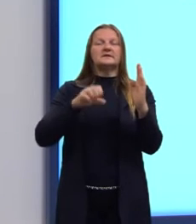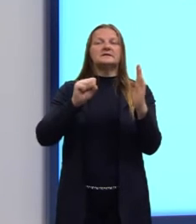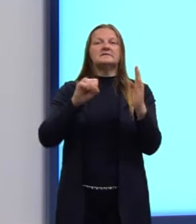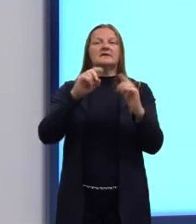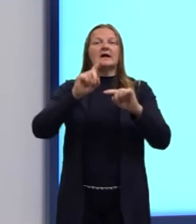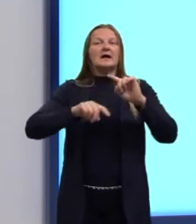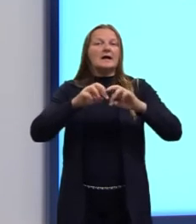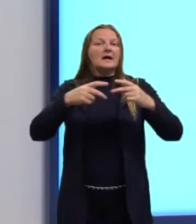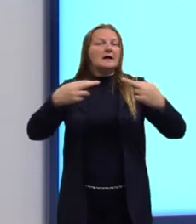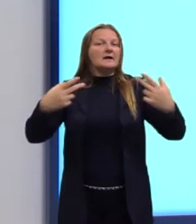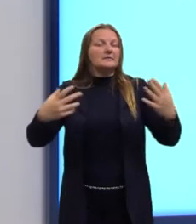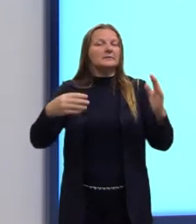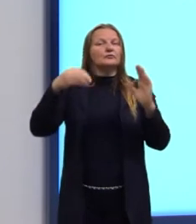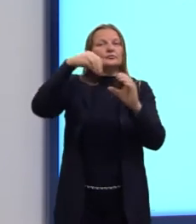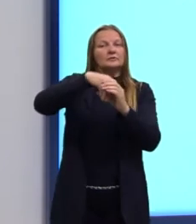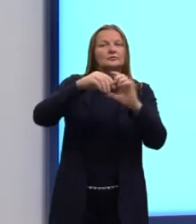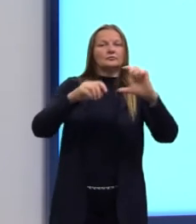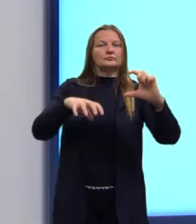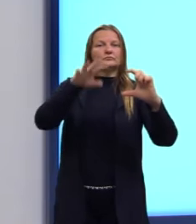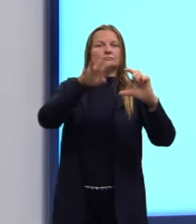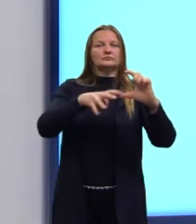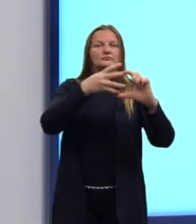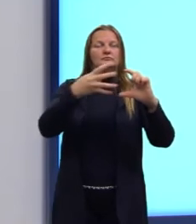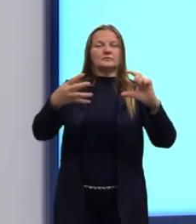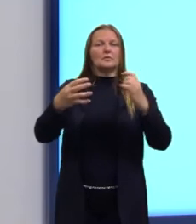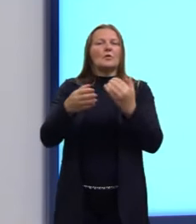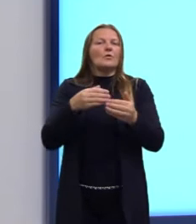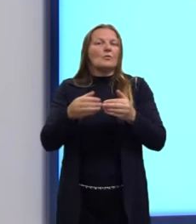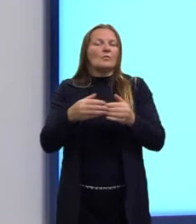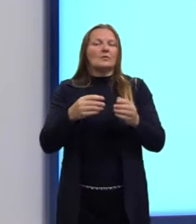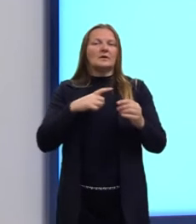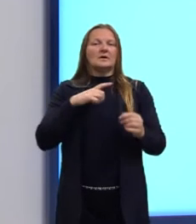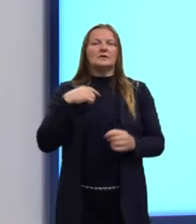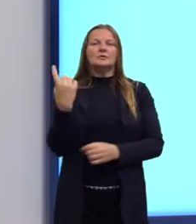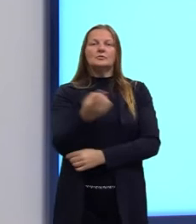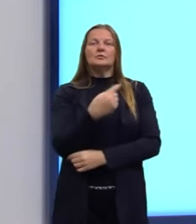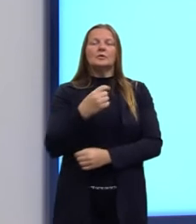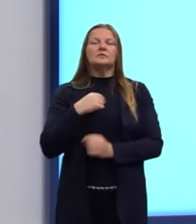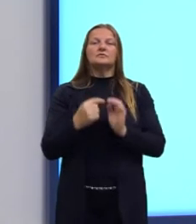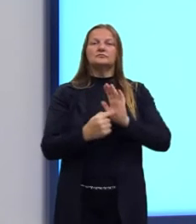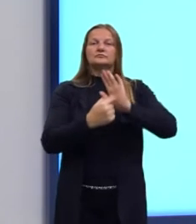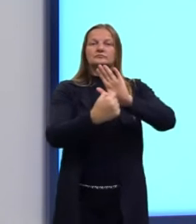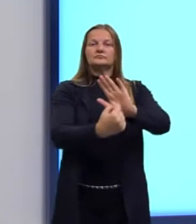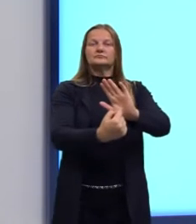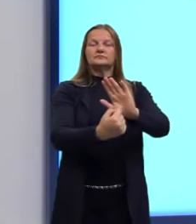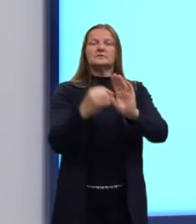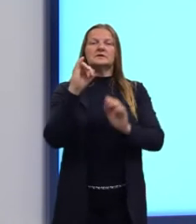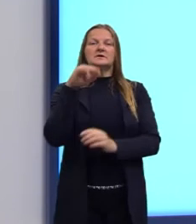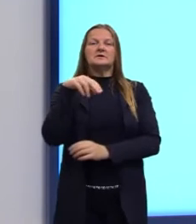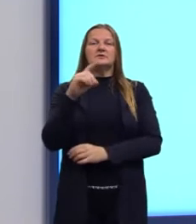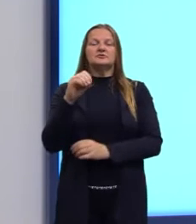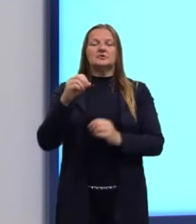em elemento da matriz em um elemento qualquer nós vamos ali o índice a localização dele